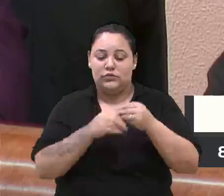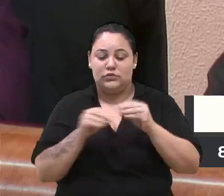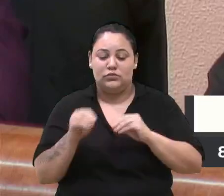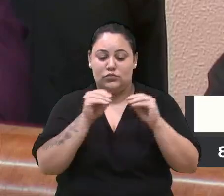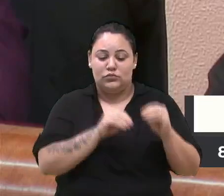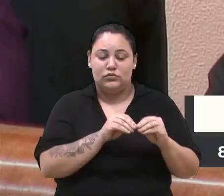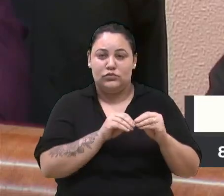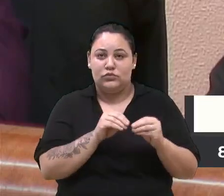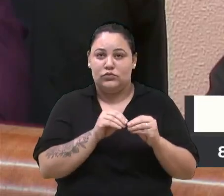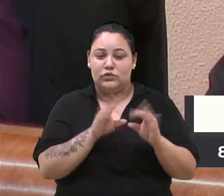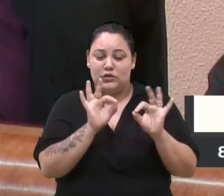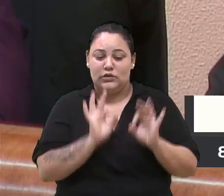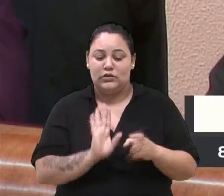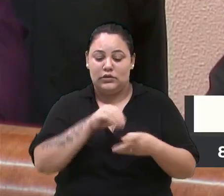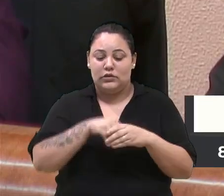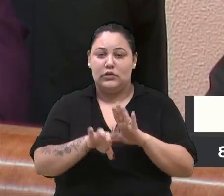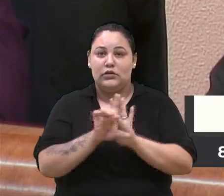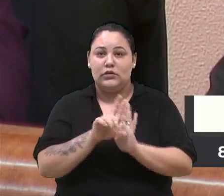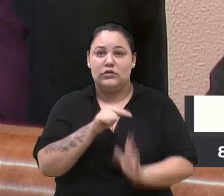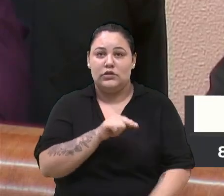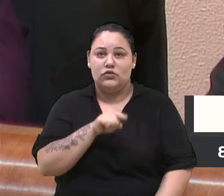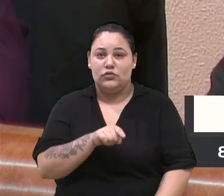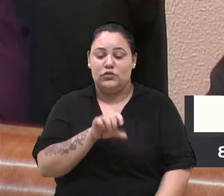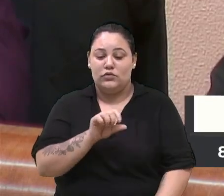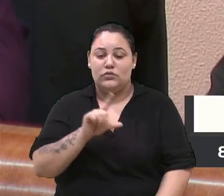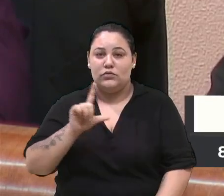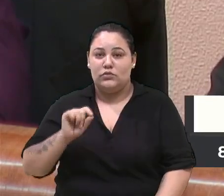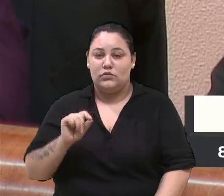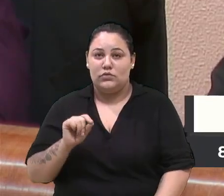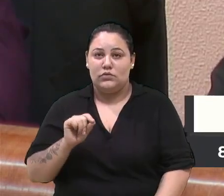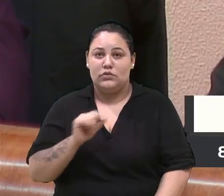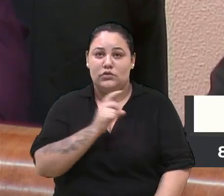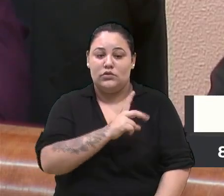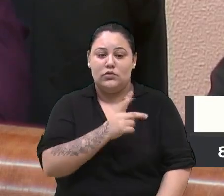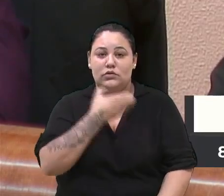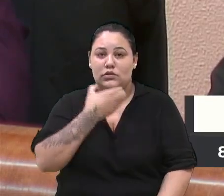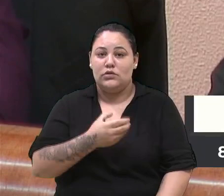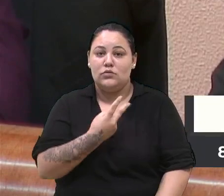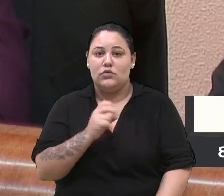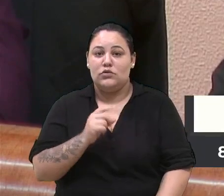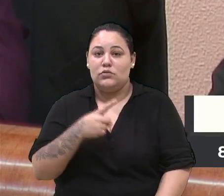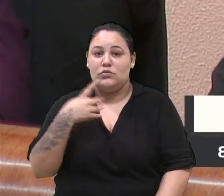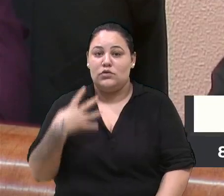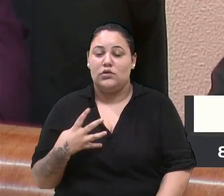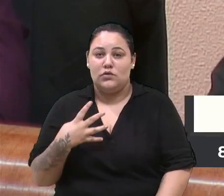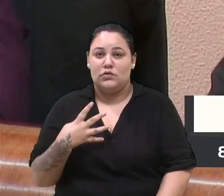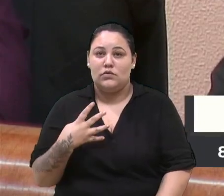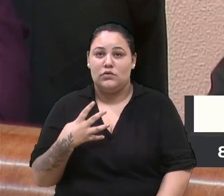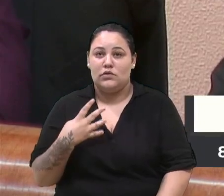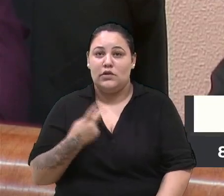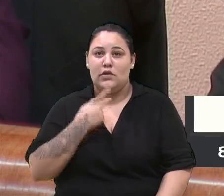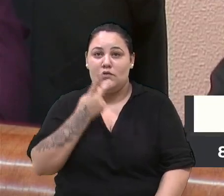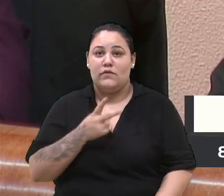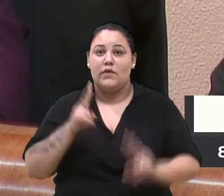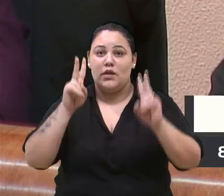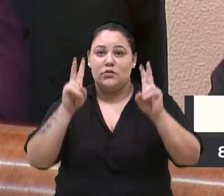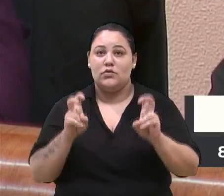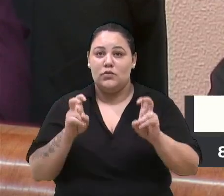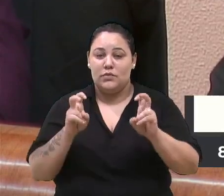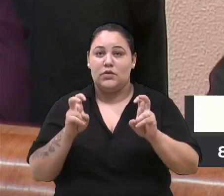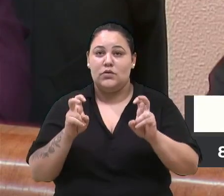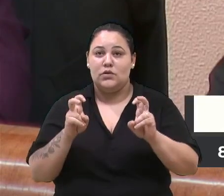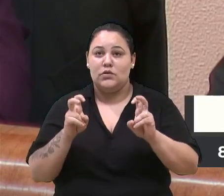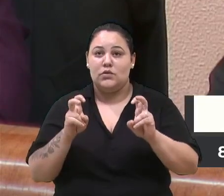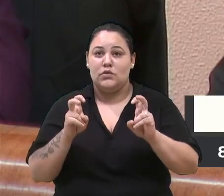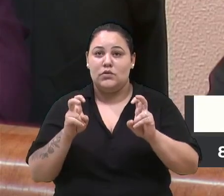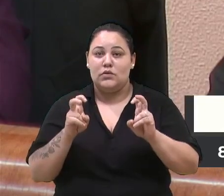na Lei 7.910, de 12 de dezembro de 2014, que dispõe sobre as normas para